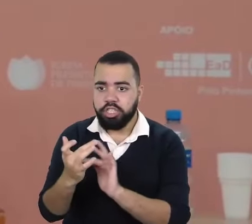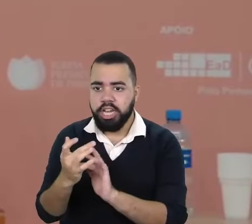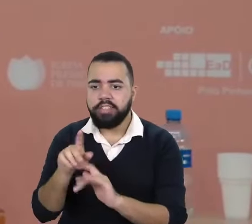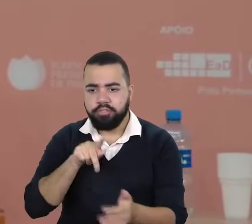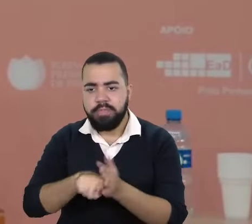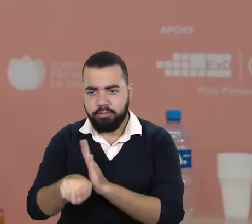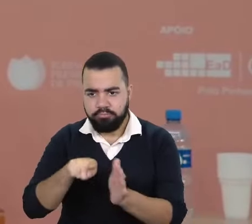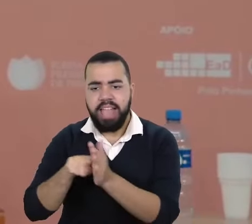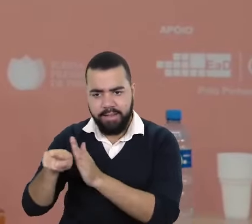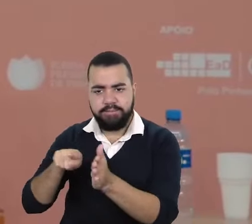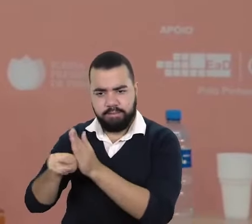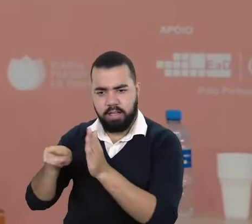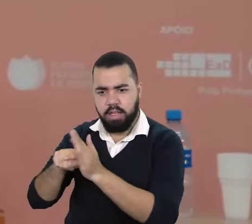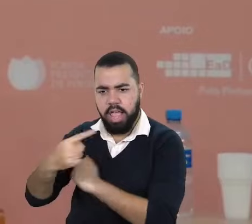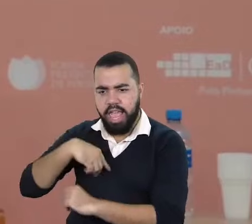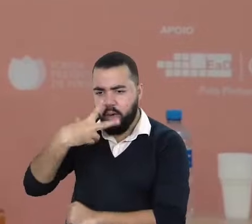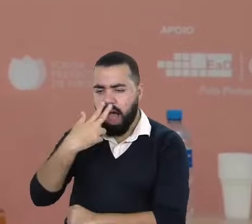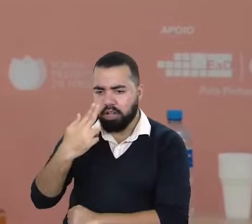perguntava bastante.